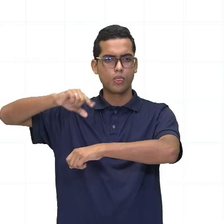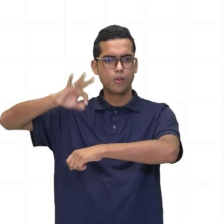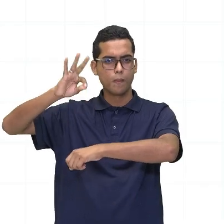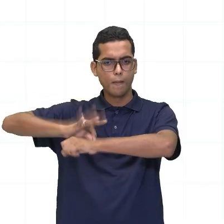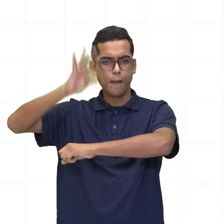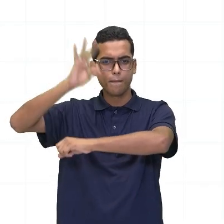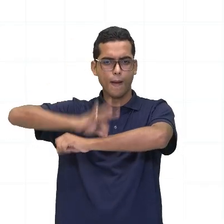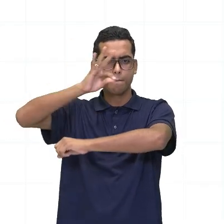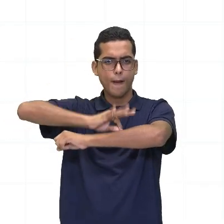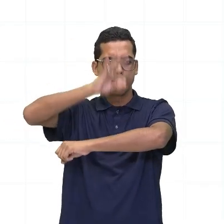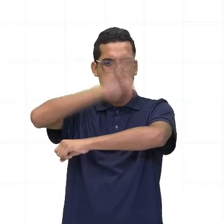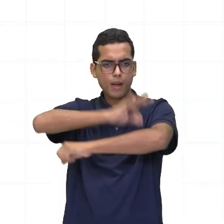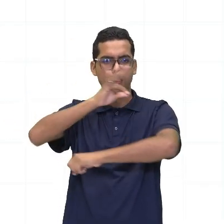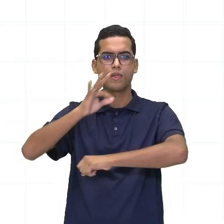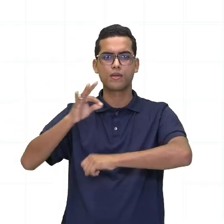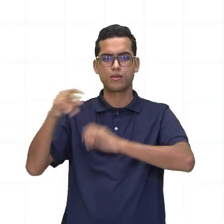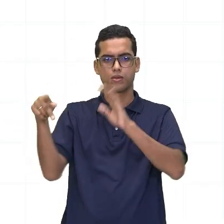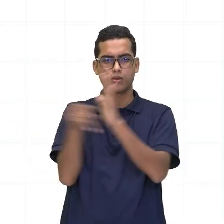E a